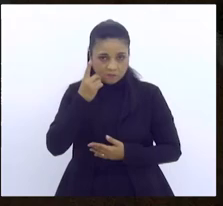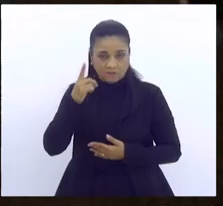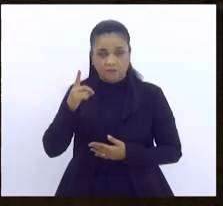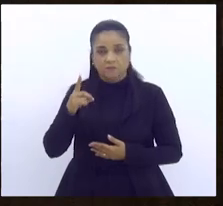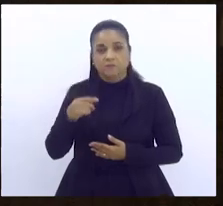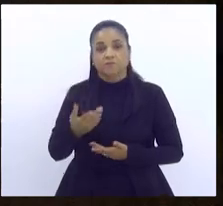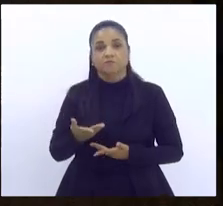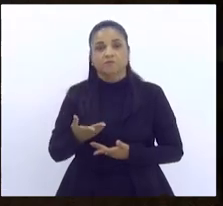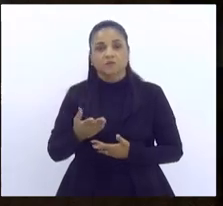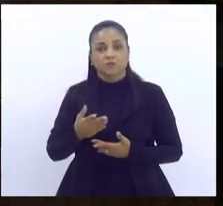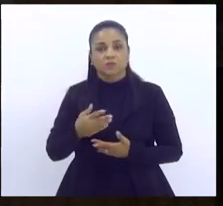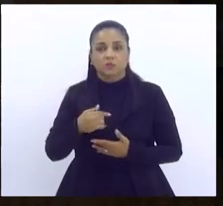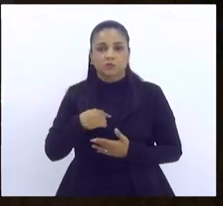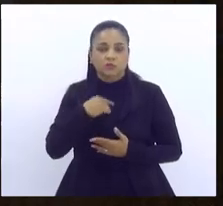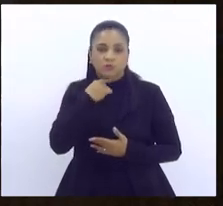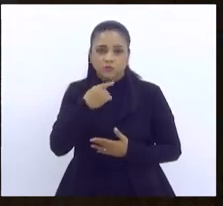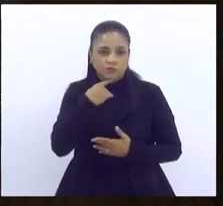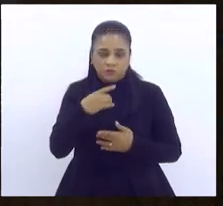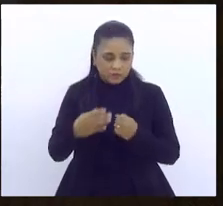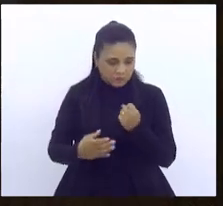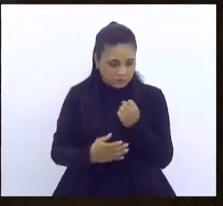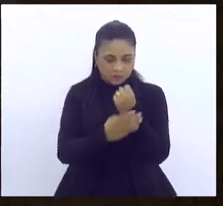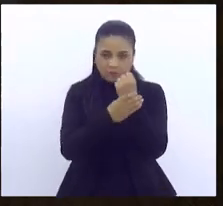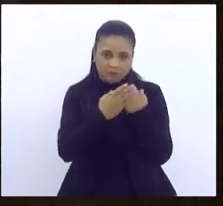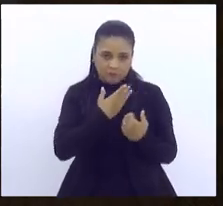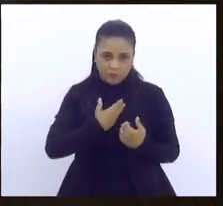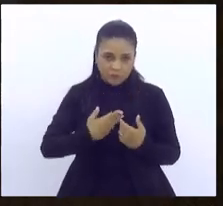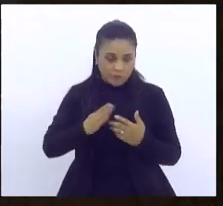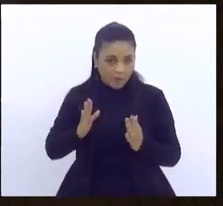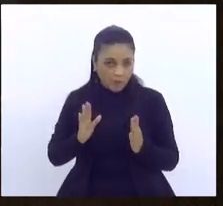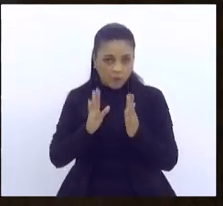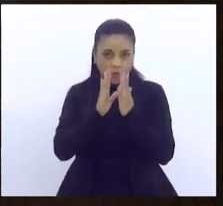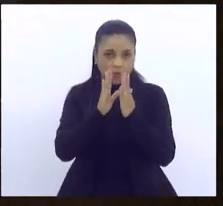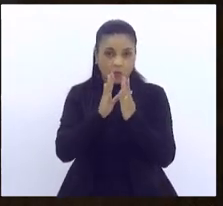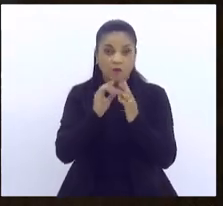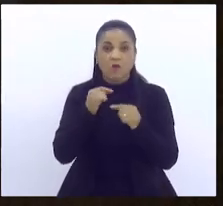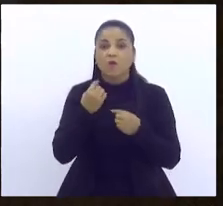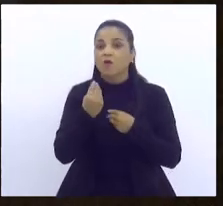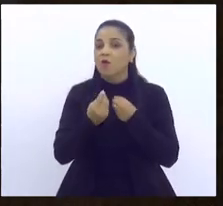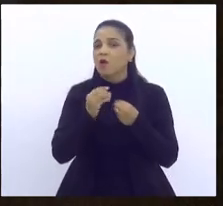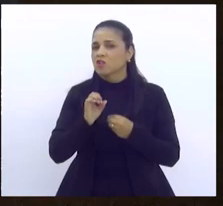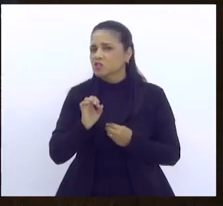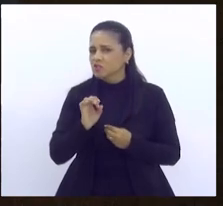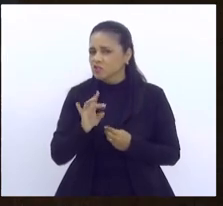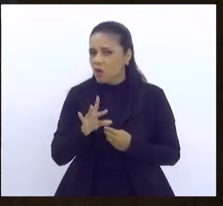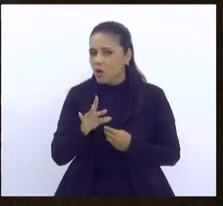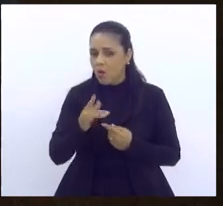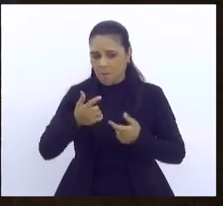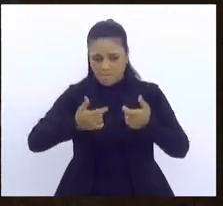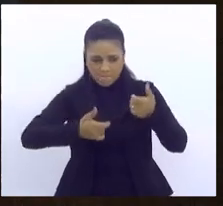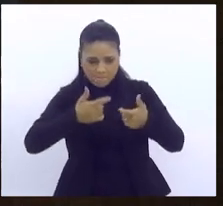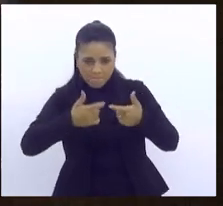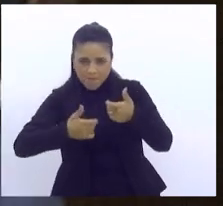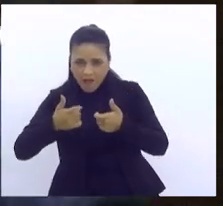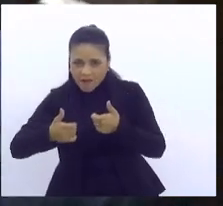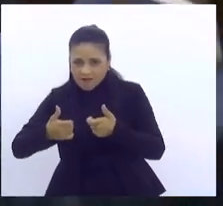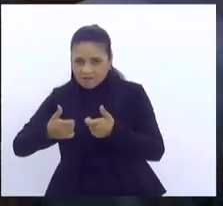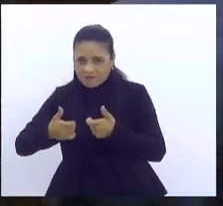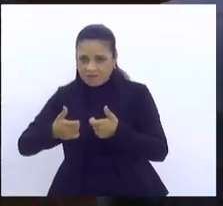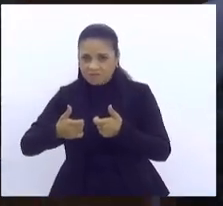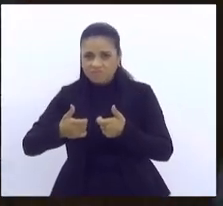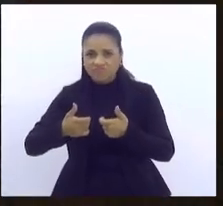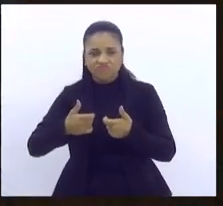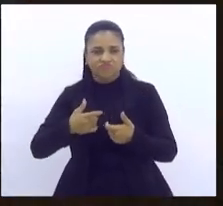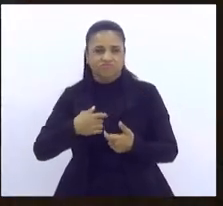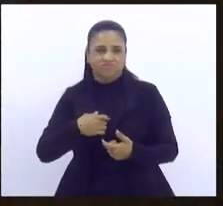não enfrenta-se a questão da segurança pública só trocando bala com a segurança pública.